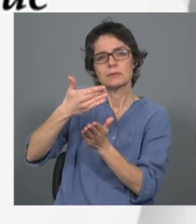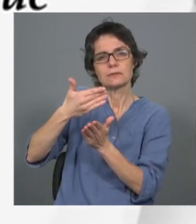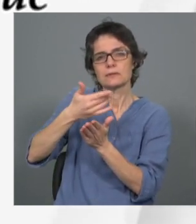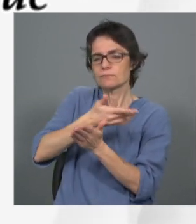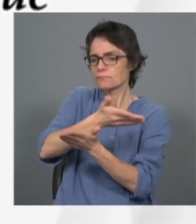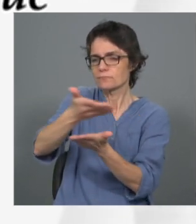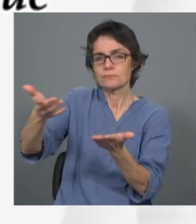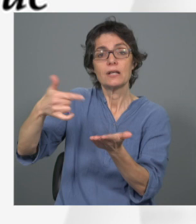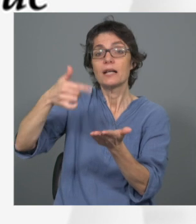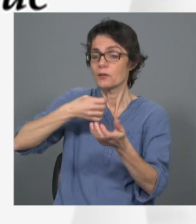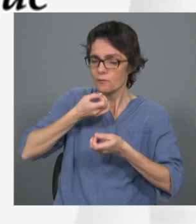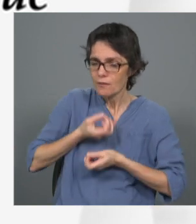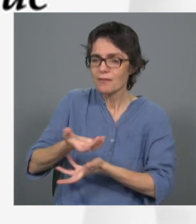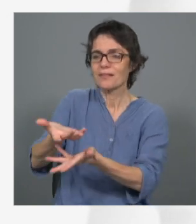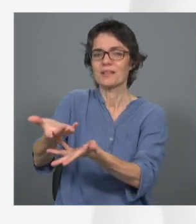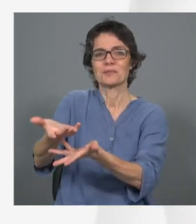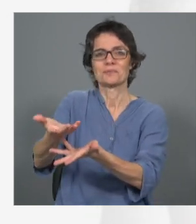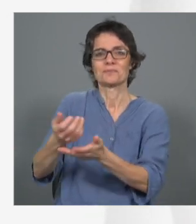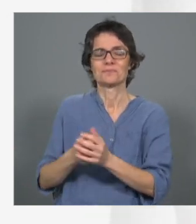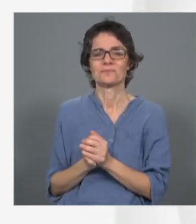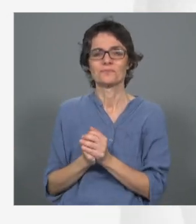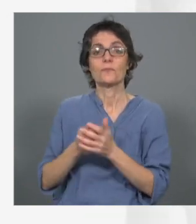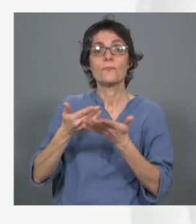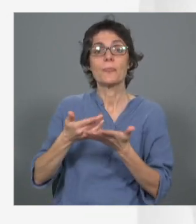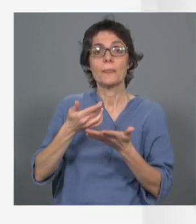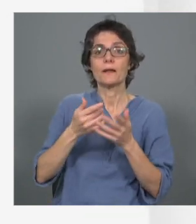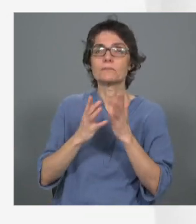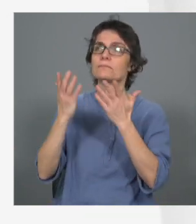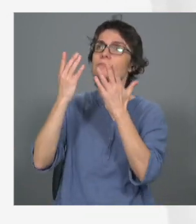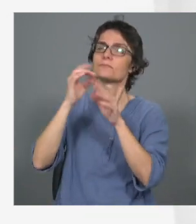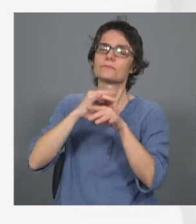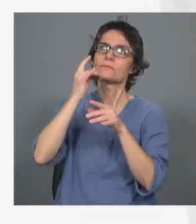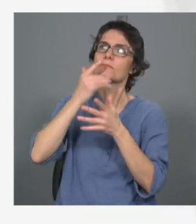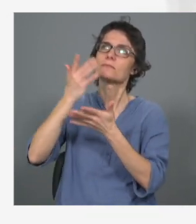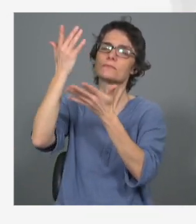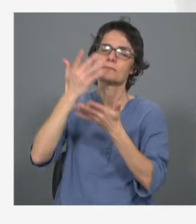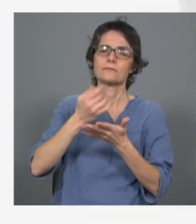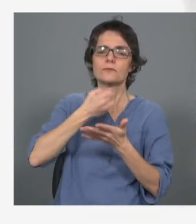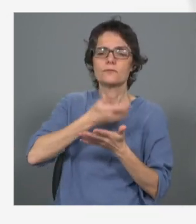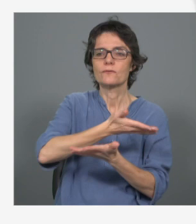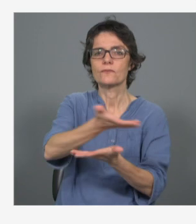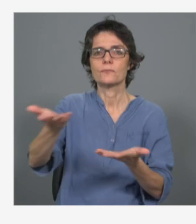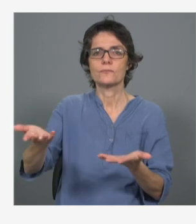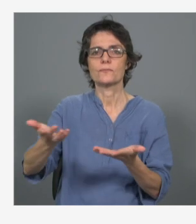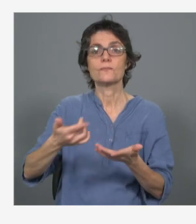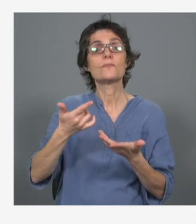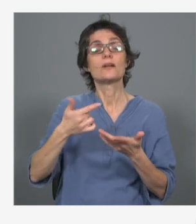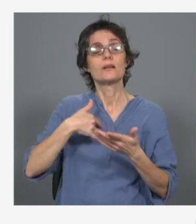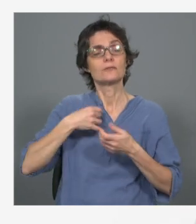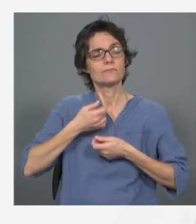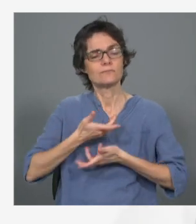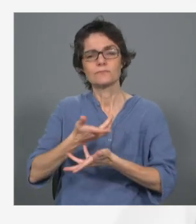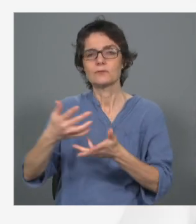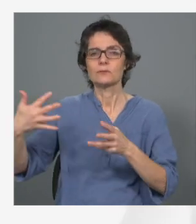e ser-vos-á concedido. A glória de meu Pai é que deis muito fruto. Então vos tornareis